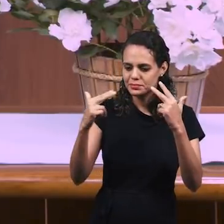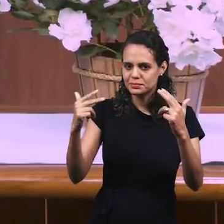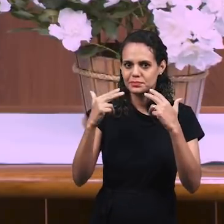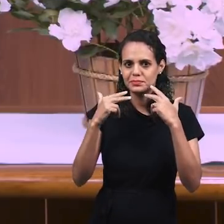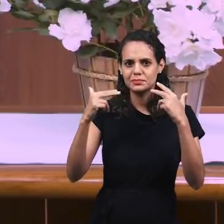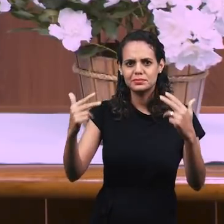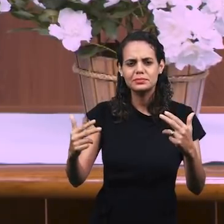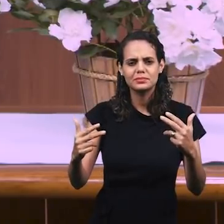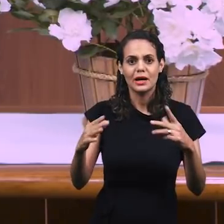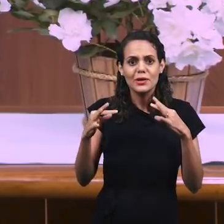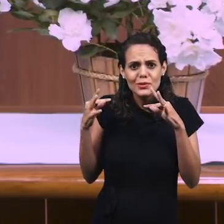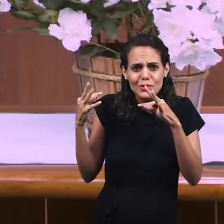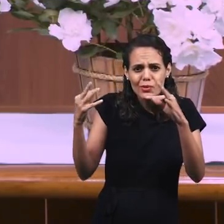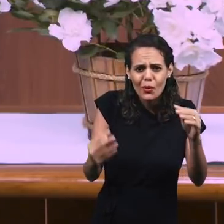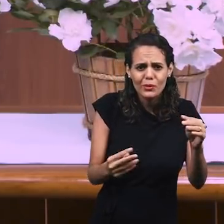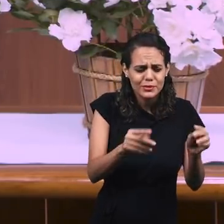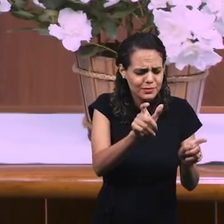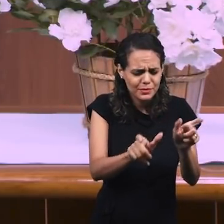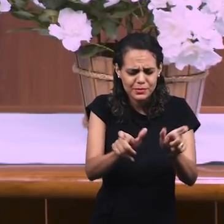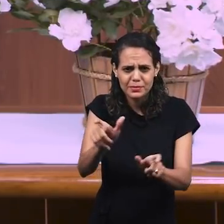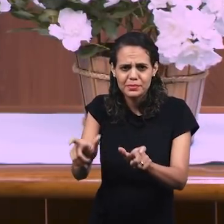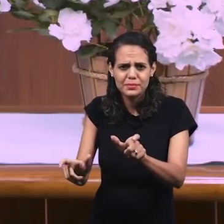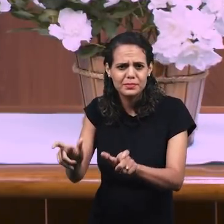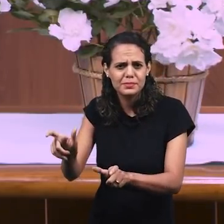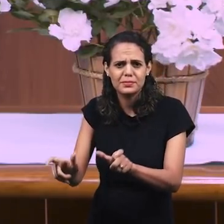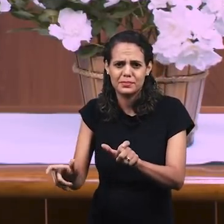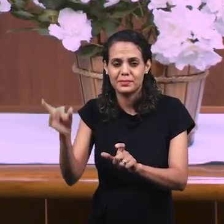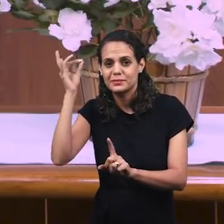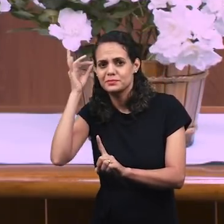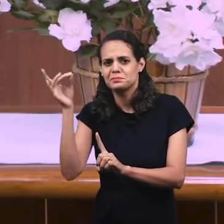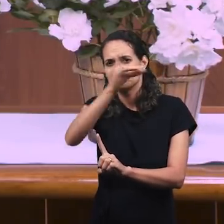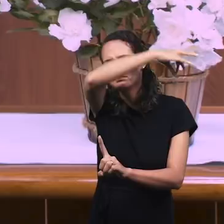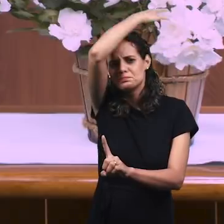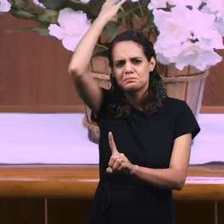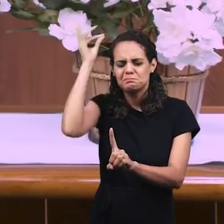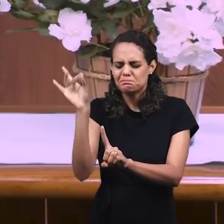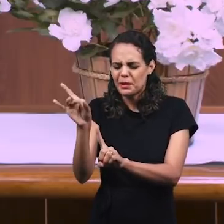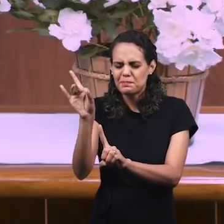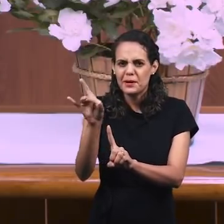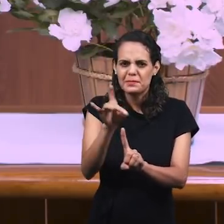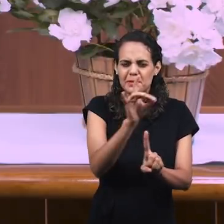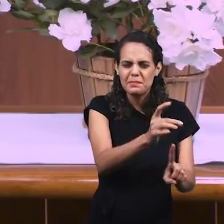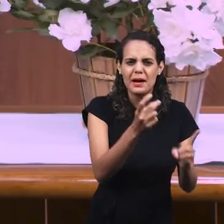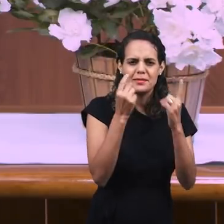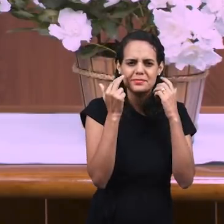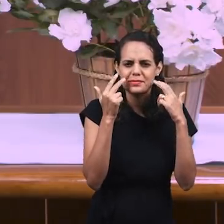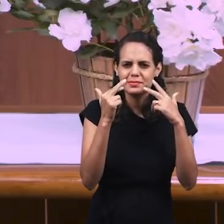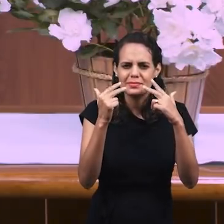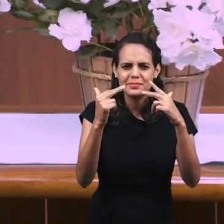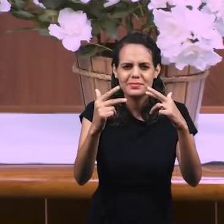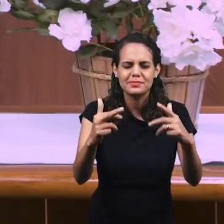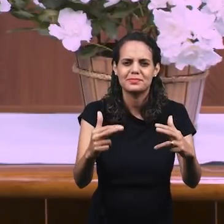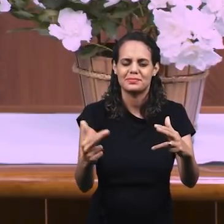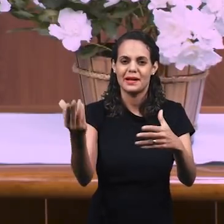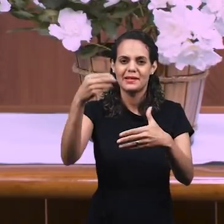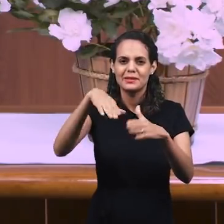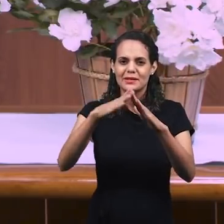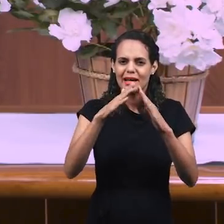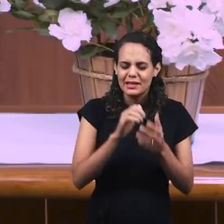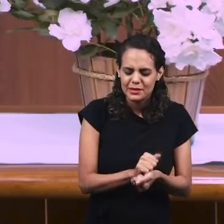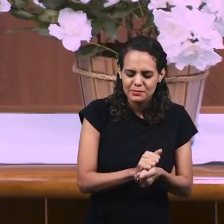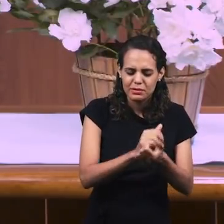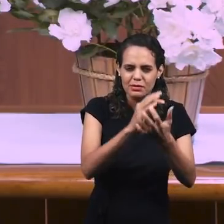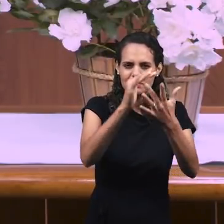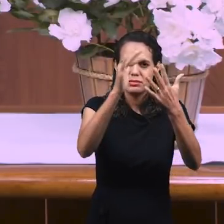deles. Porque essa palavra todos aparecendo, todos foram cheios do Espírito Santo e todos falavam em línguas e